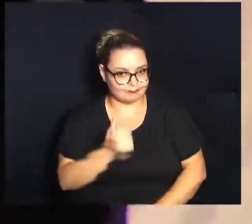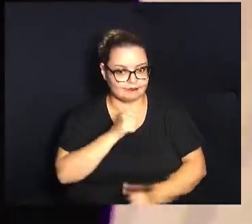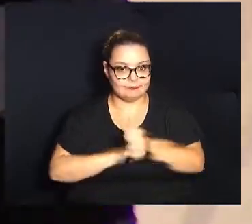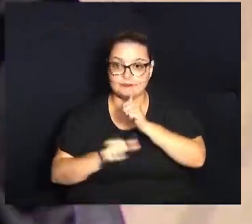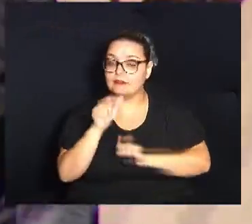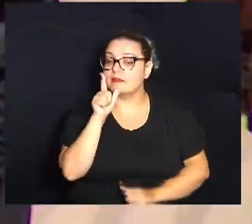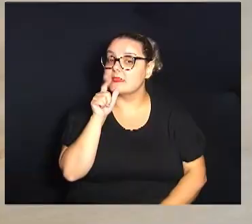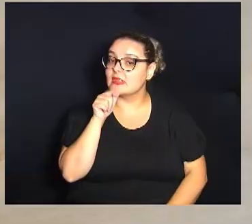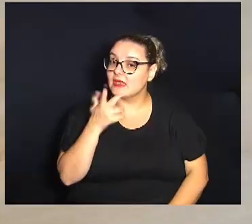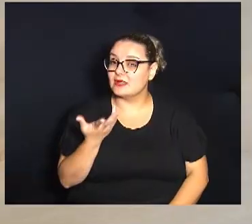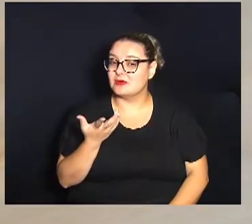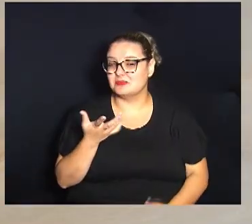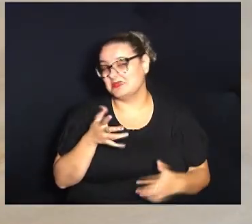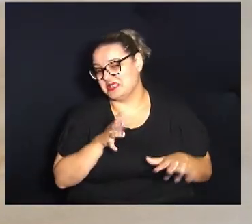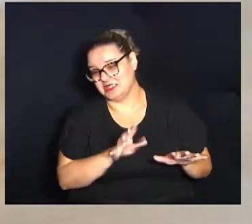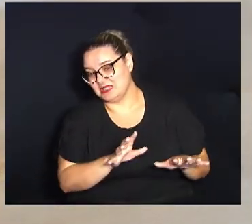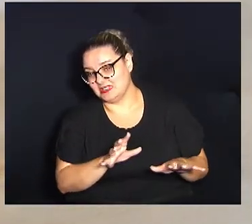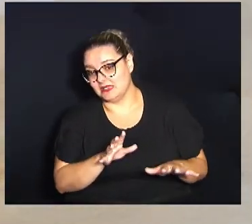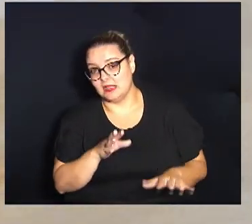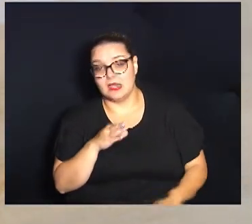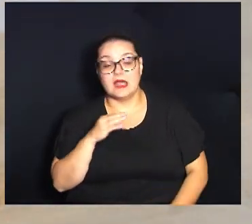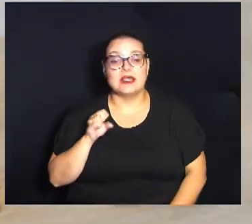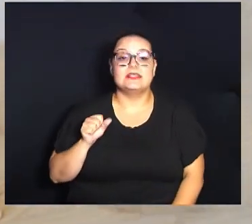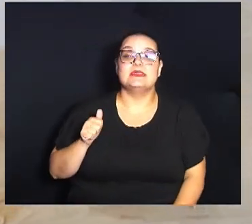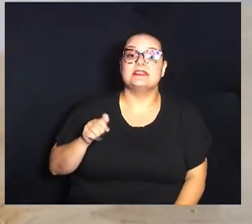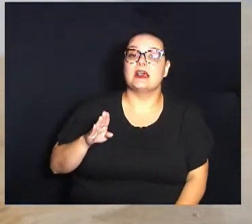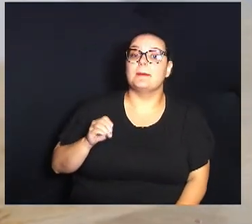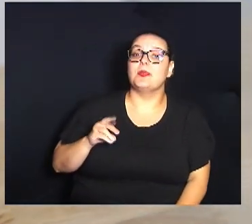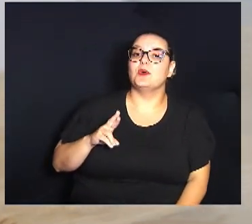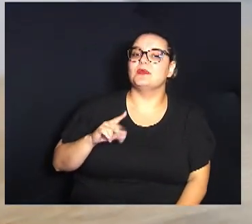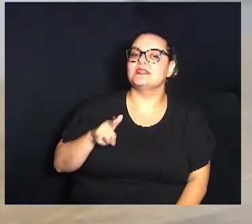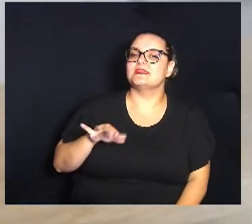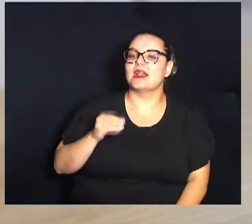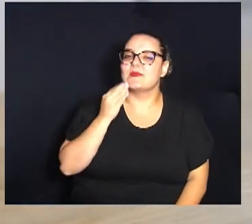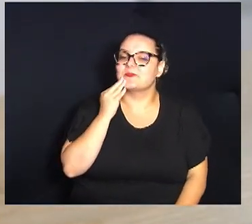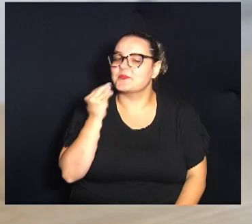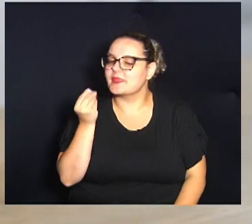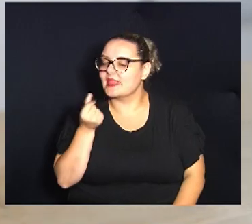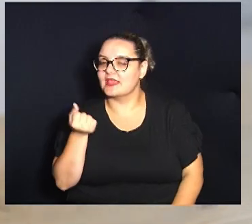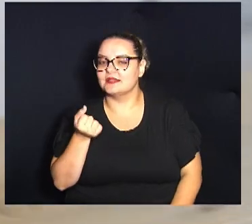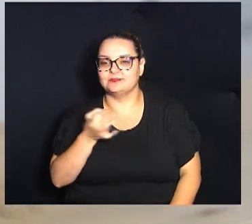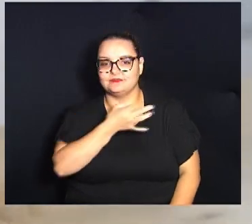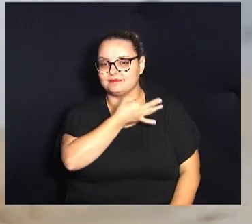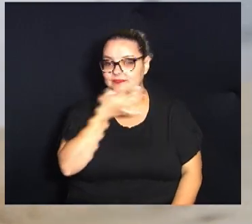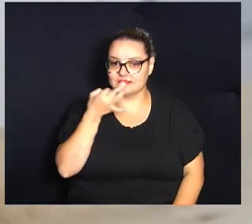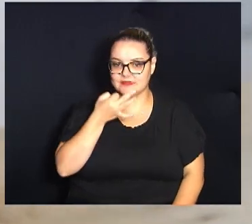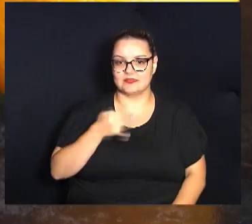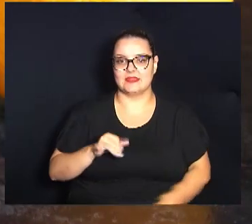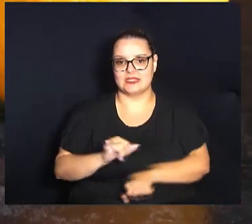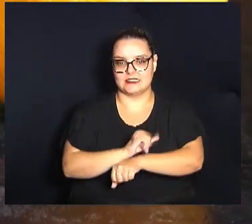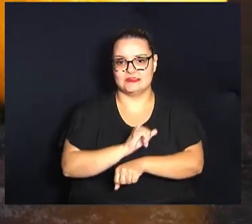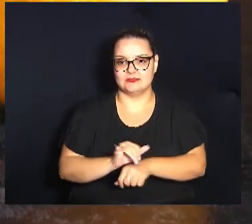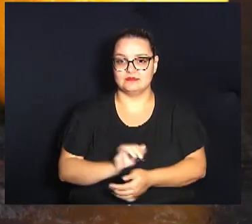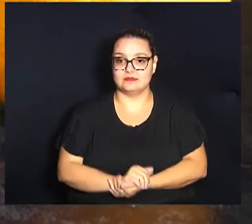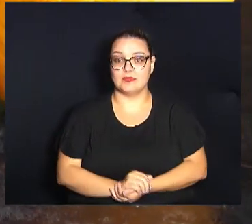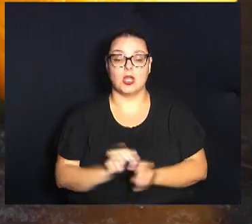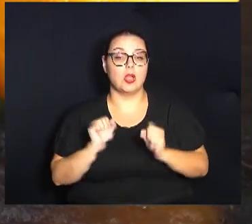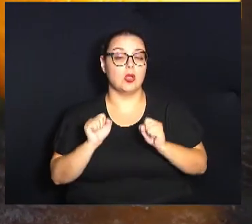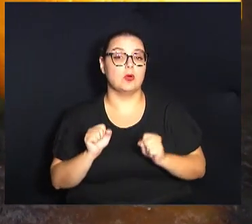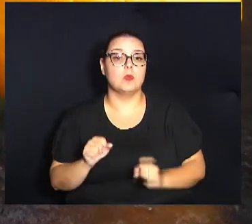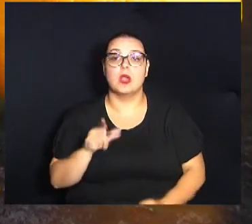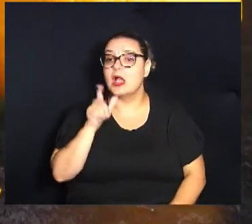certa rejeição, saborizar pode ser uma ótima saída. A gente pode colocar as